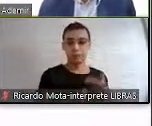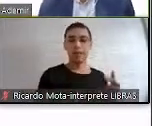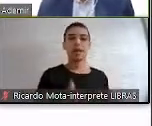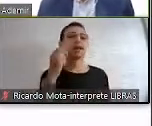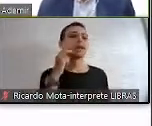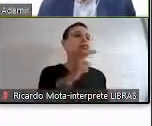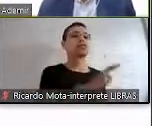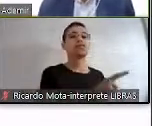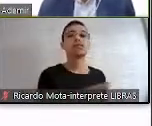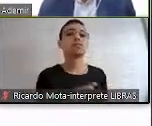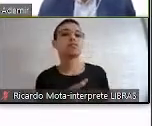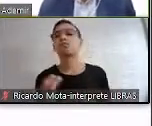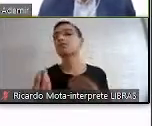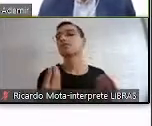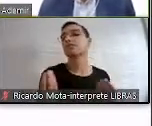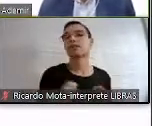causa